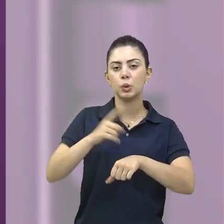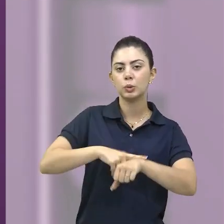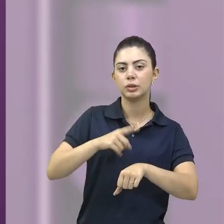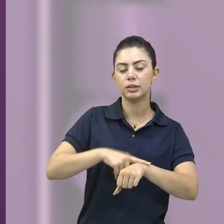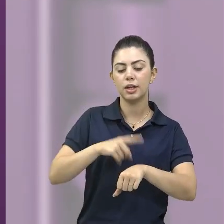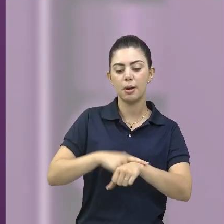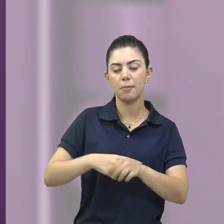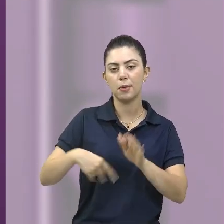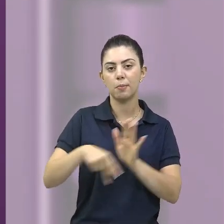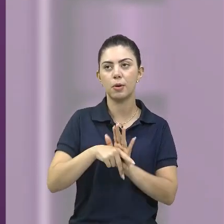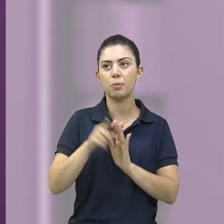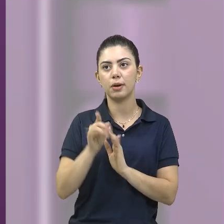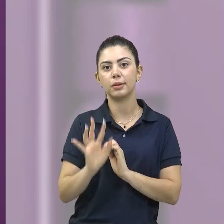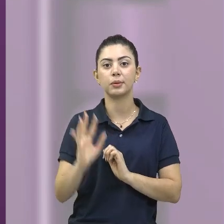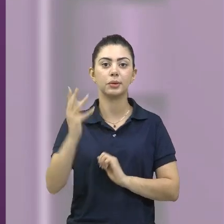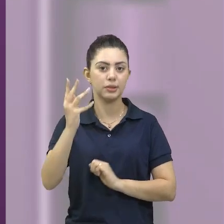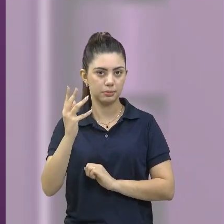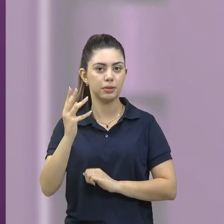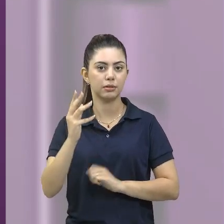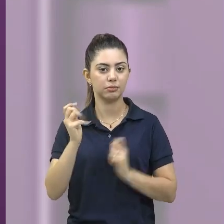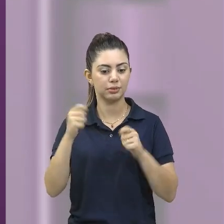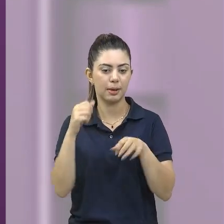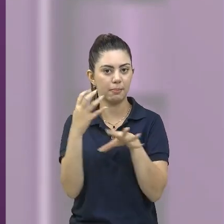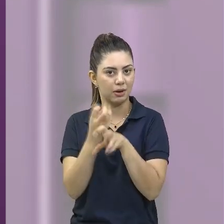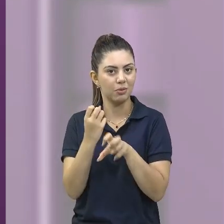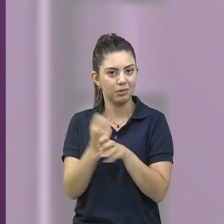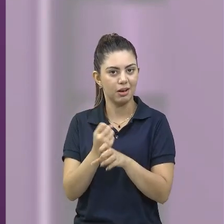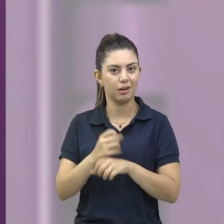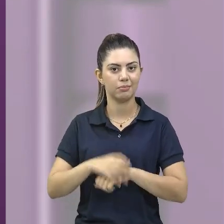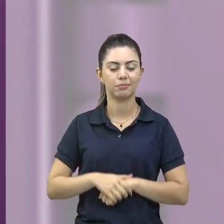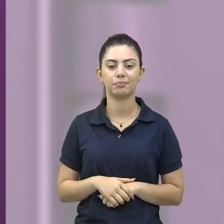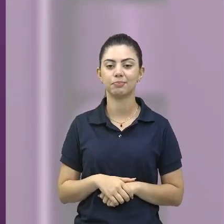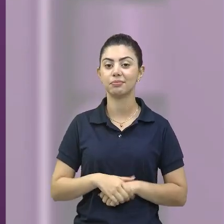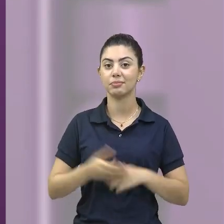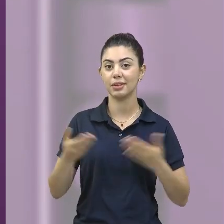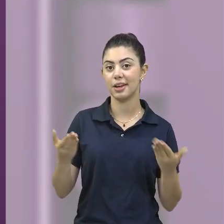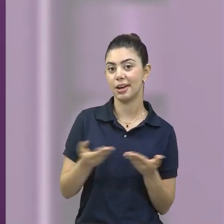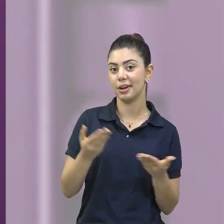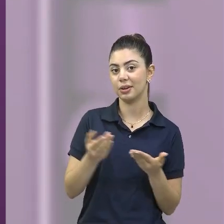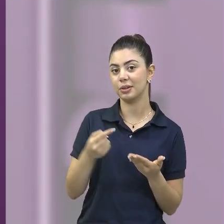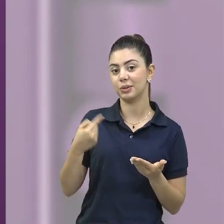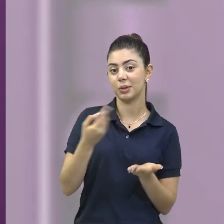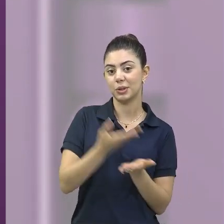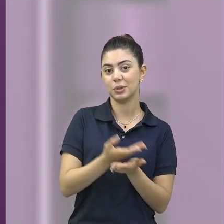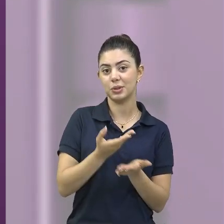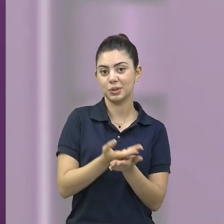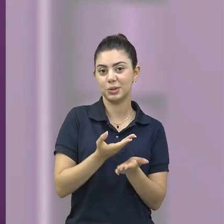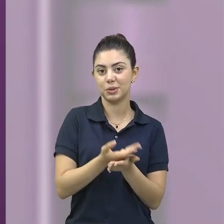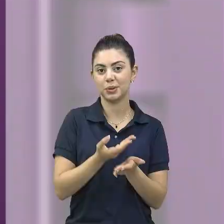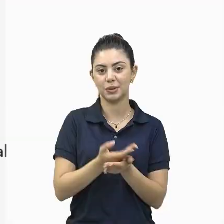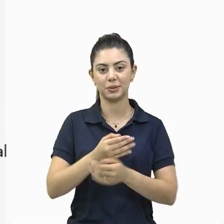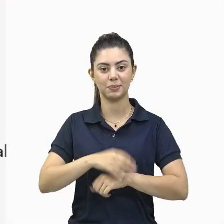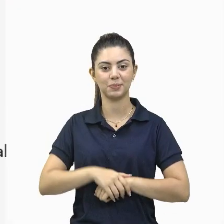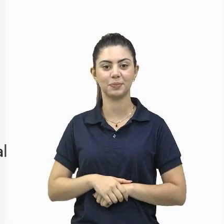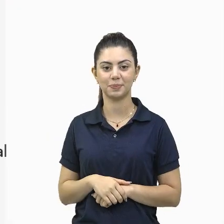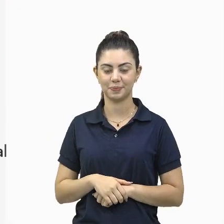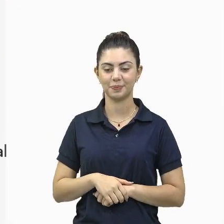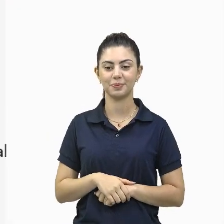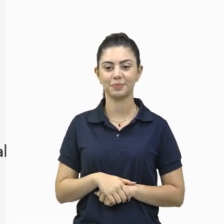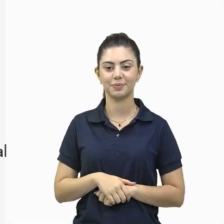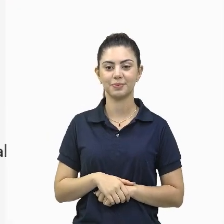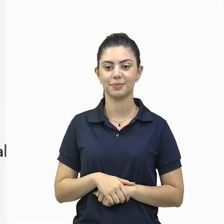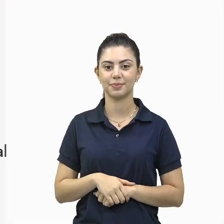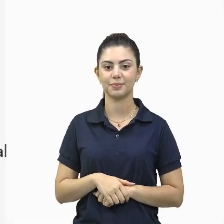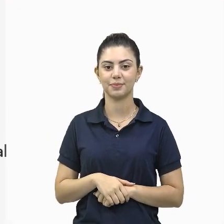leva para ser realizado. Então, vamos acompanhar mais de perto essas situações.